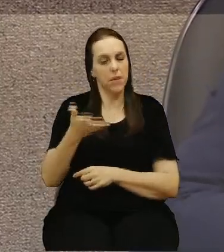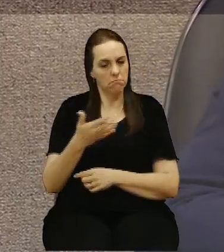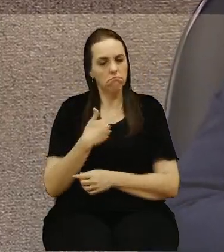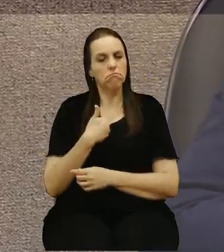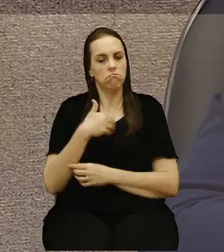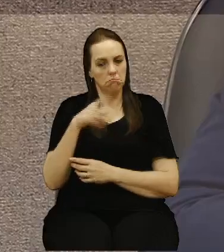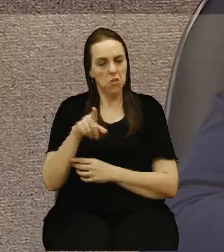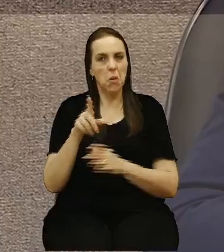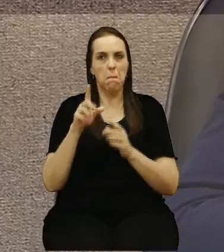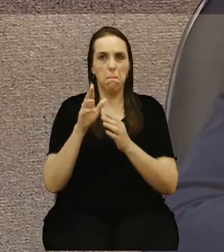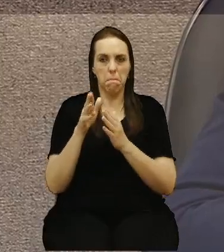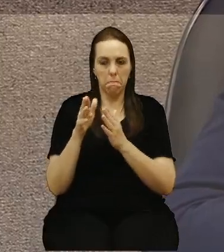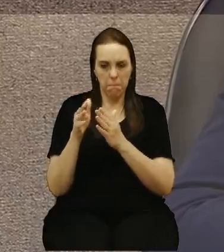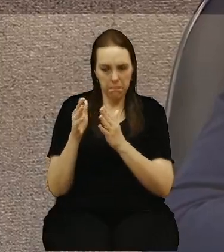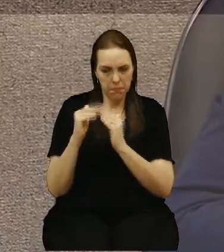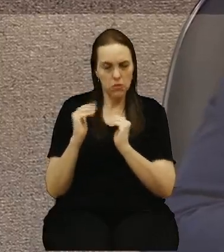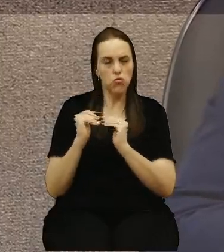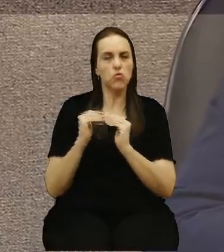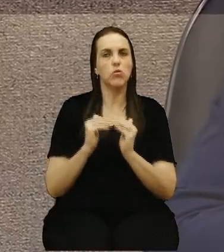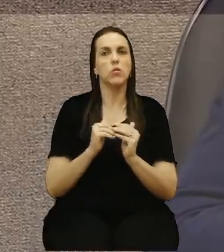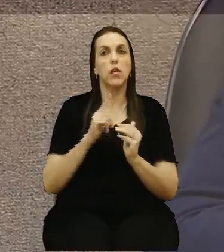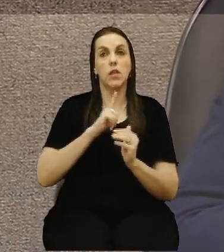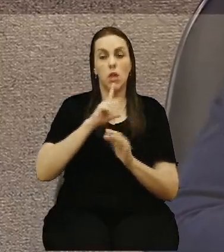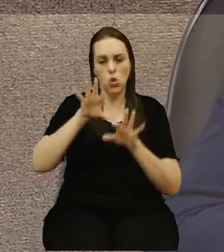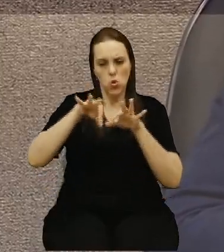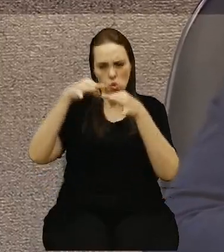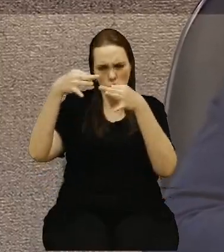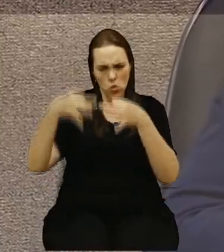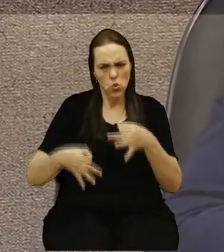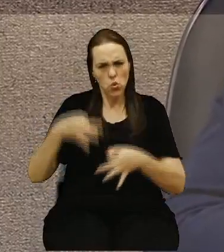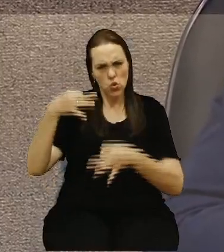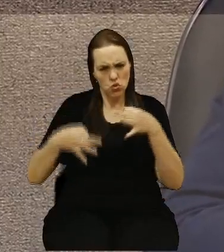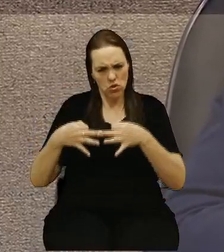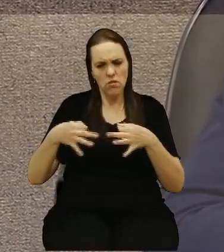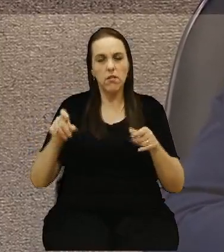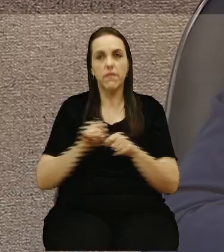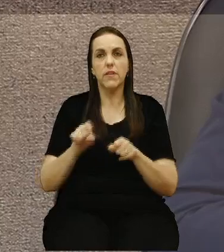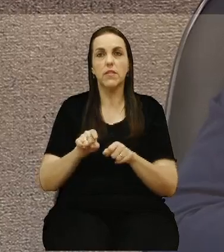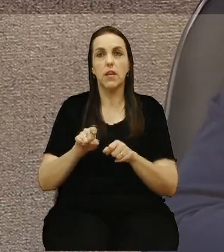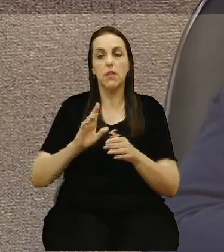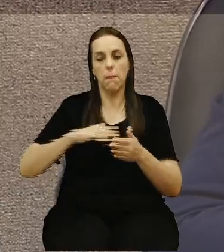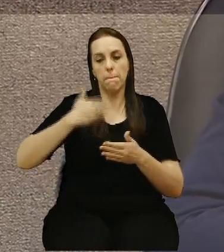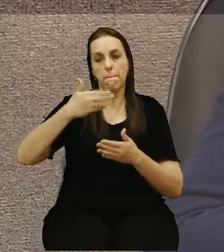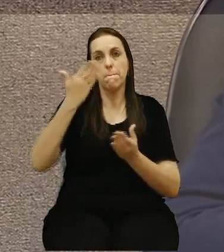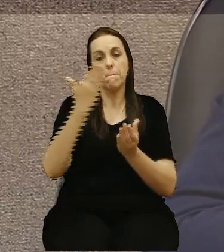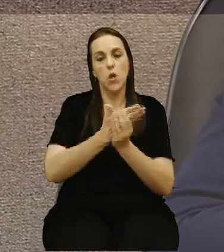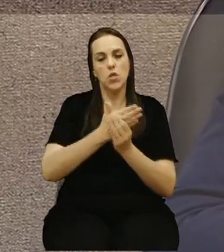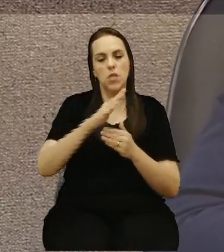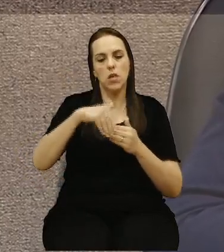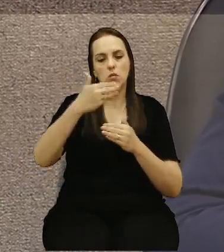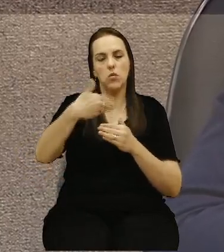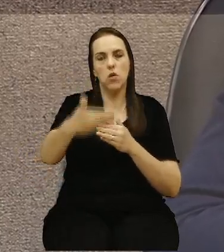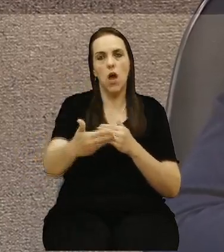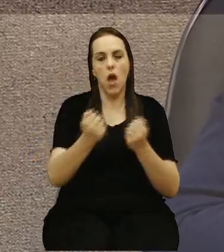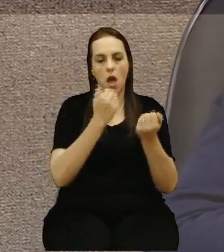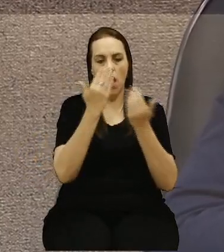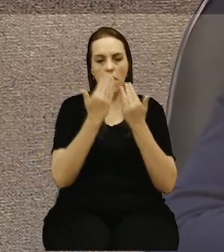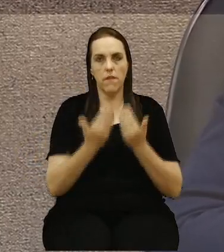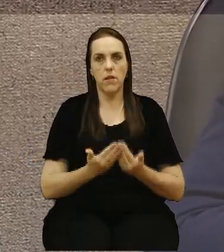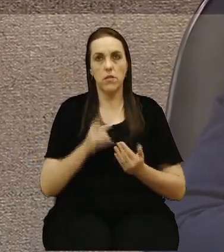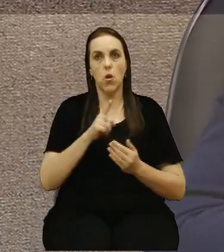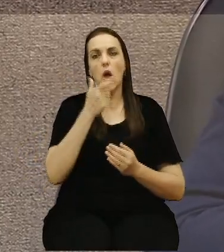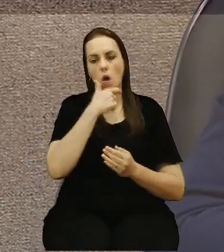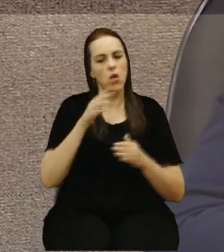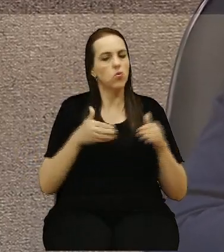sua reivindicação, e que a justiça seja feita, né? Existe um processo tramitando, que o processo seja avaliado, né? Eu acho que este é o